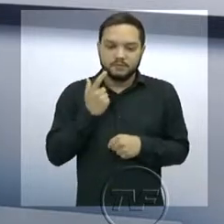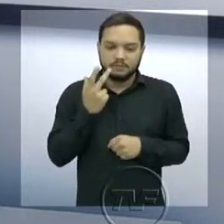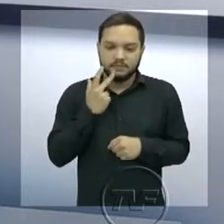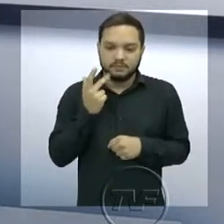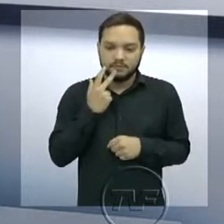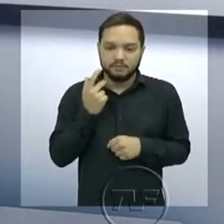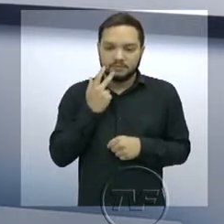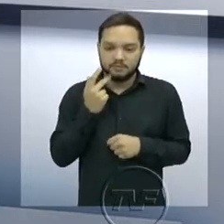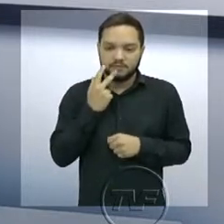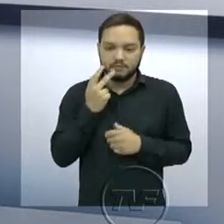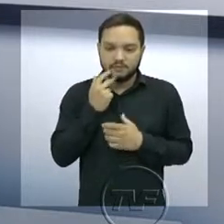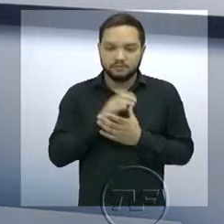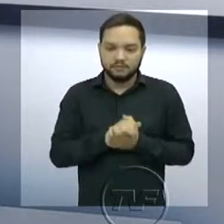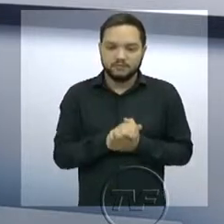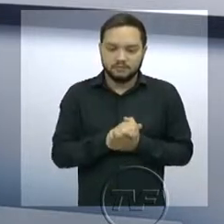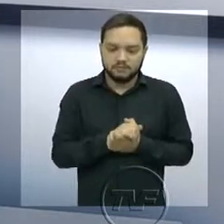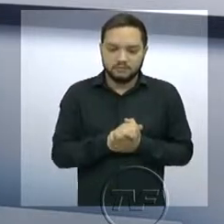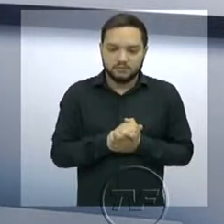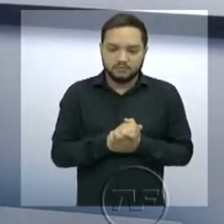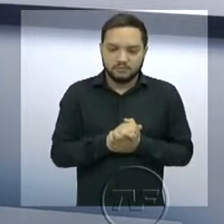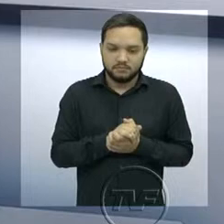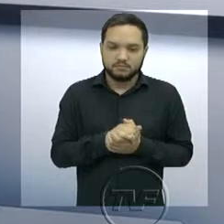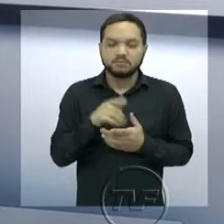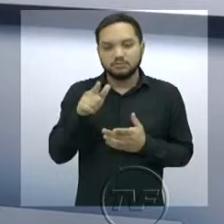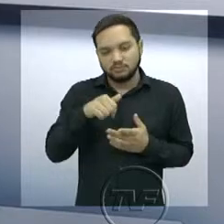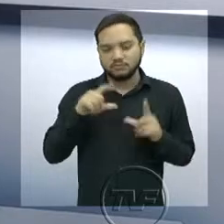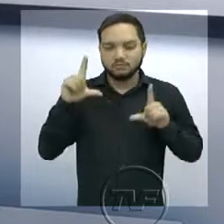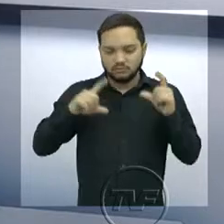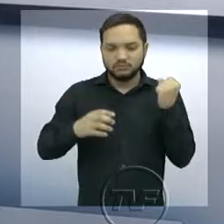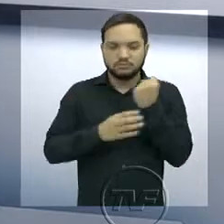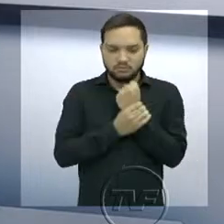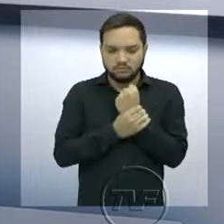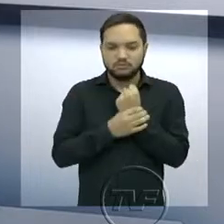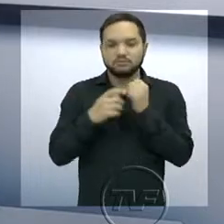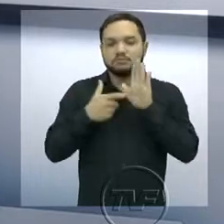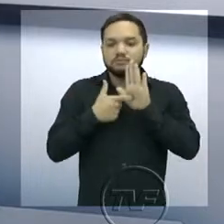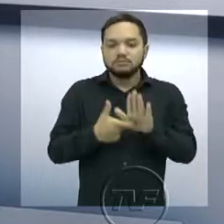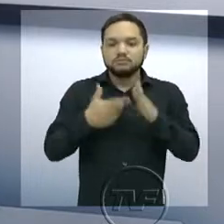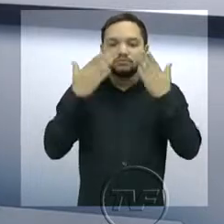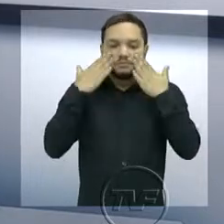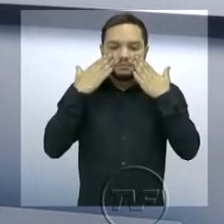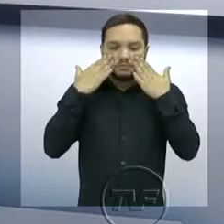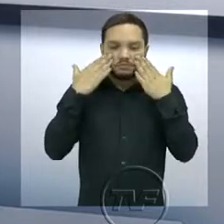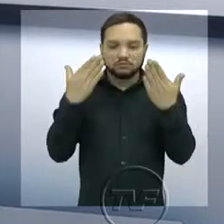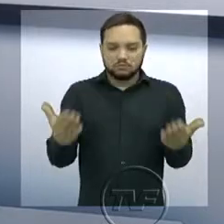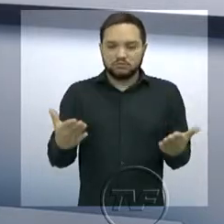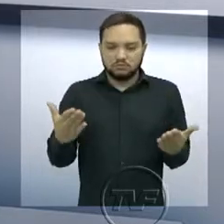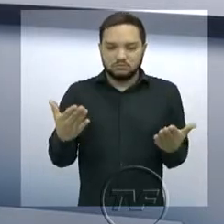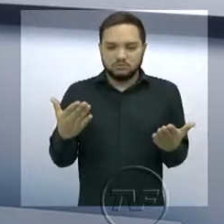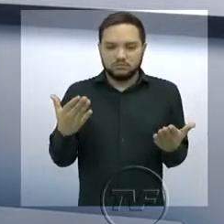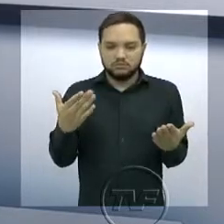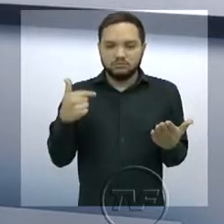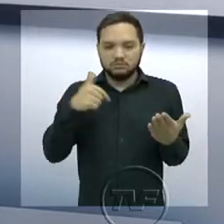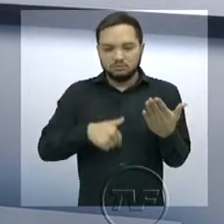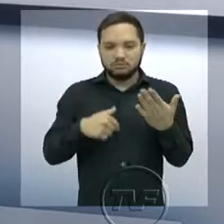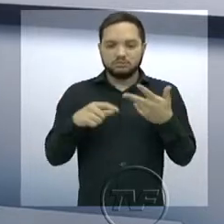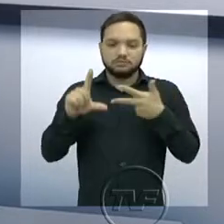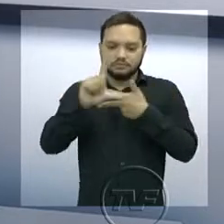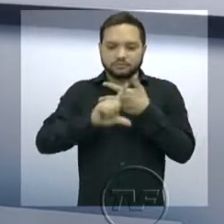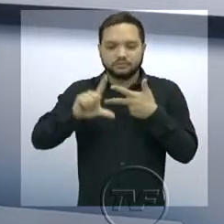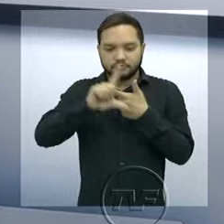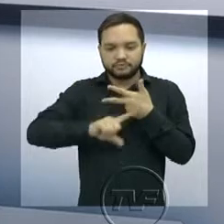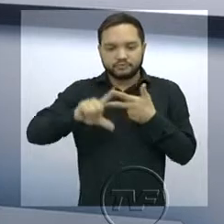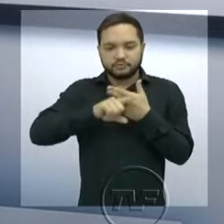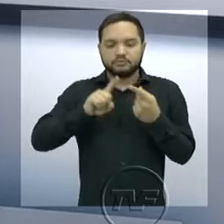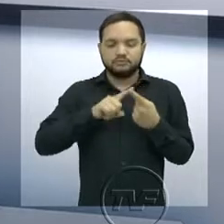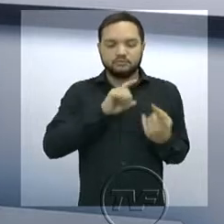um instrumento que garante ainda mais transparência ao Poder Legislativo, aos mandatos